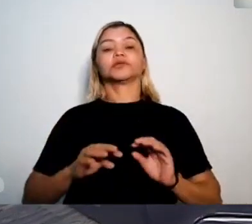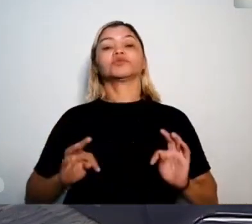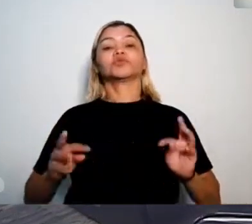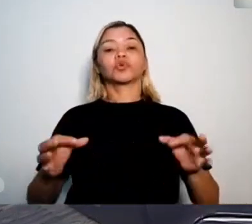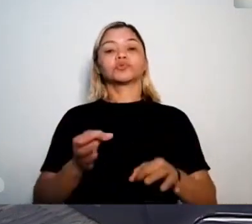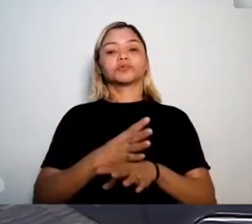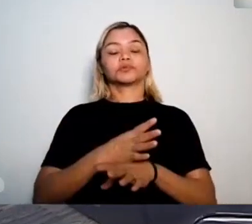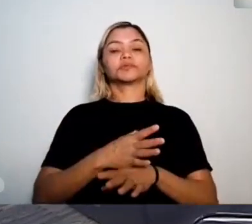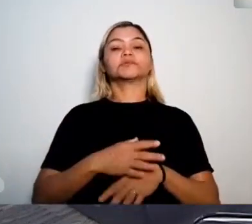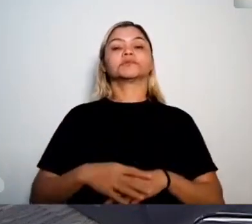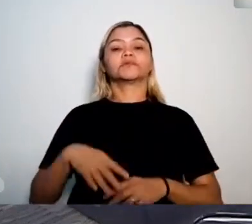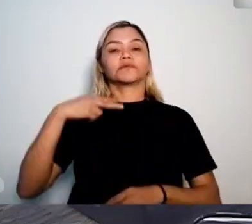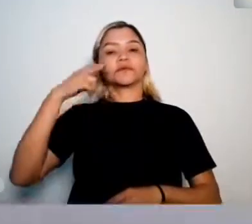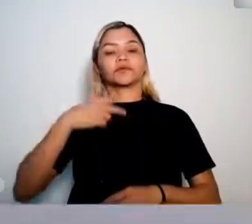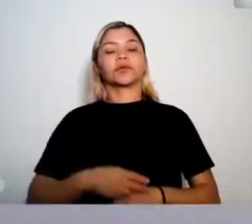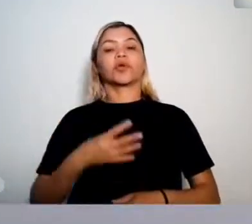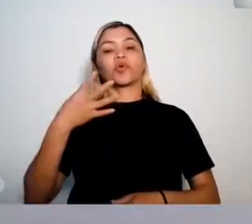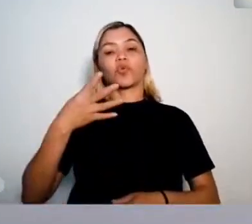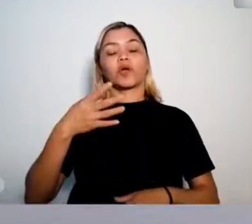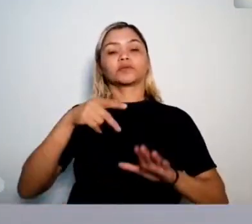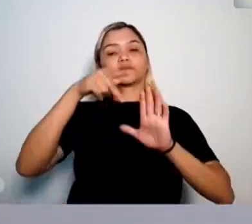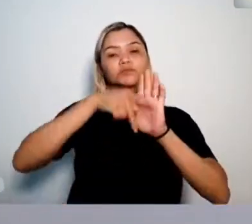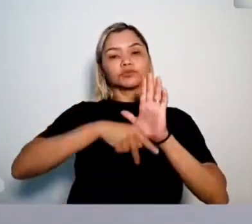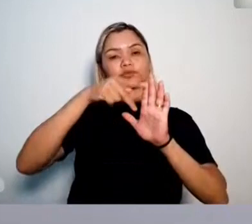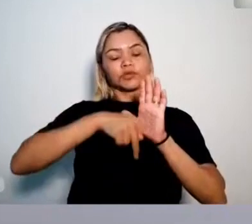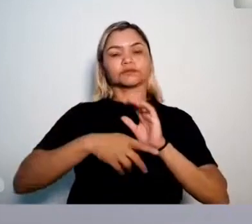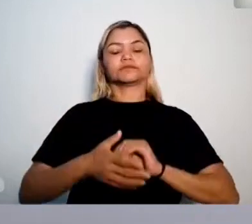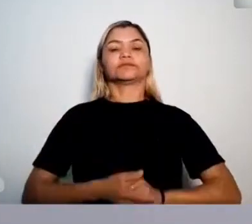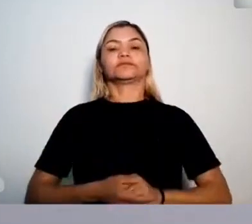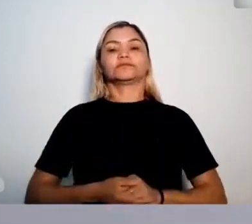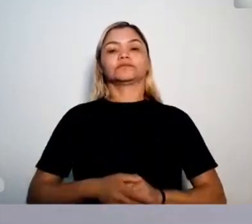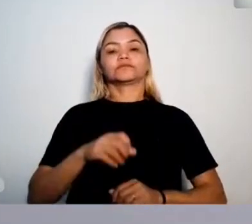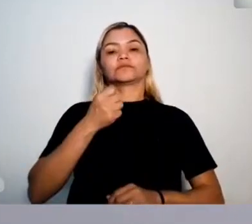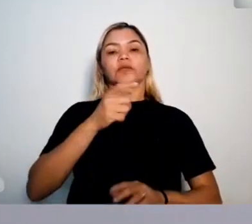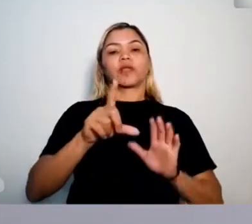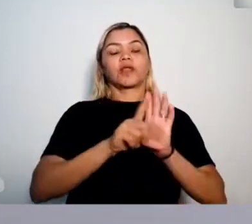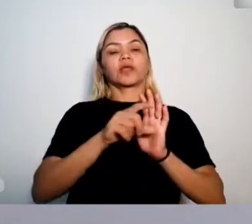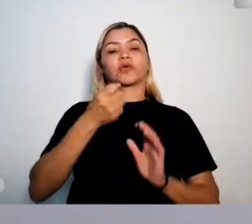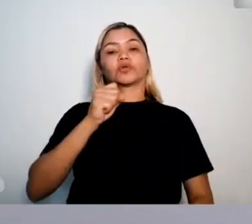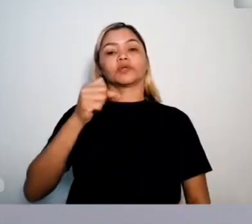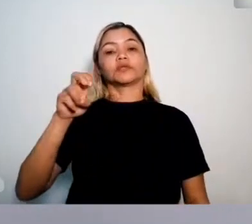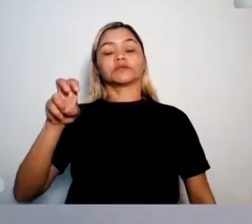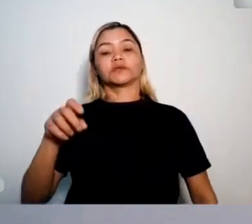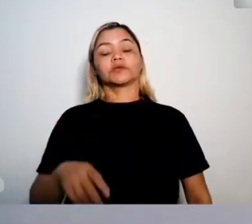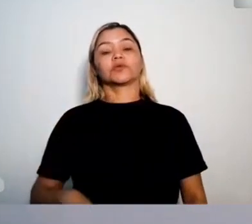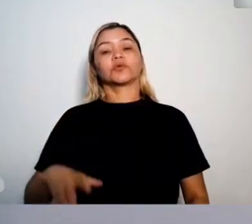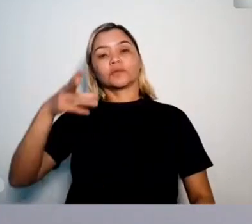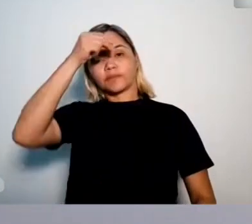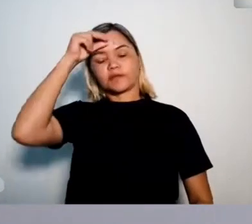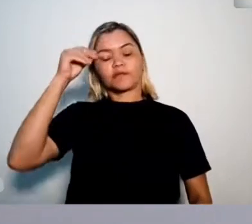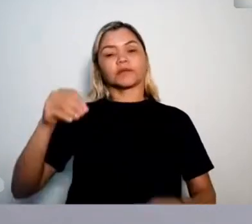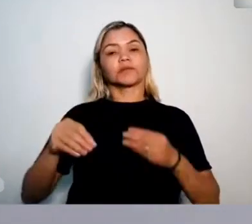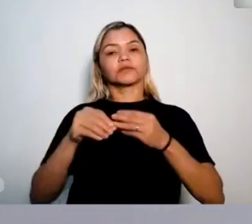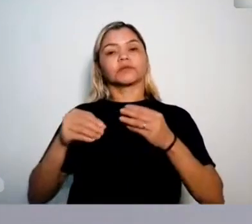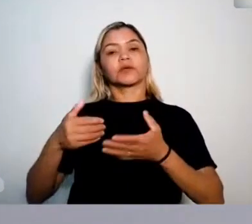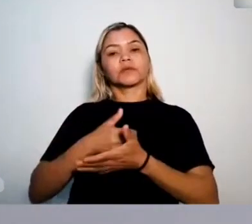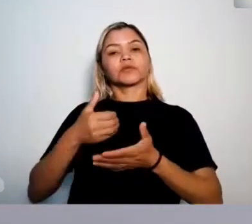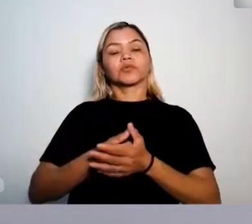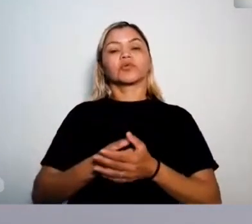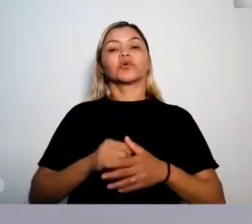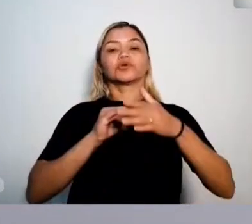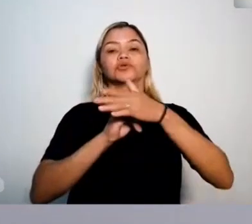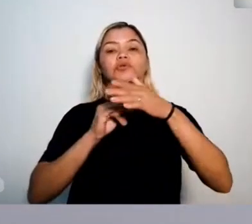vereadores. Quarto projeto. Prédio de Lei 85, de iniciativa do prefeito municipal, que dispõe sobre a instituição do